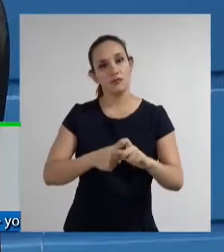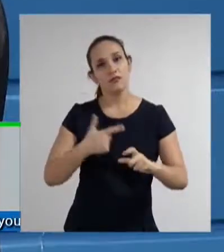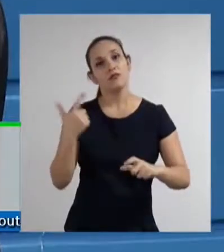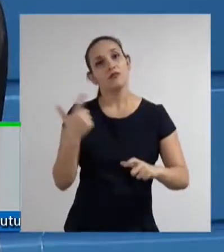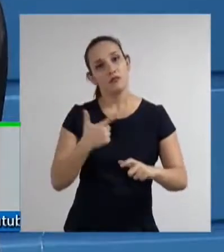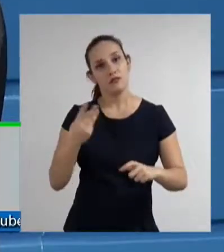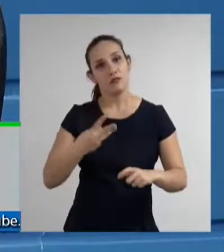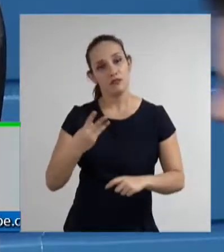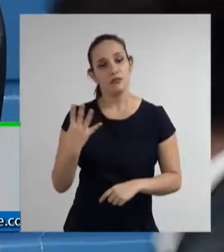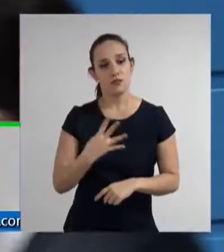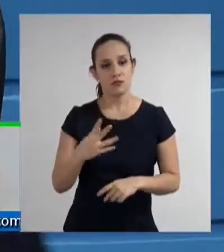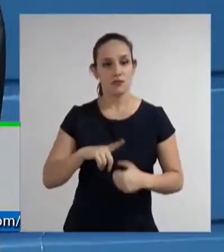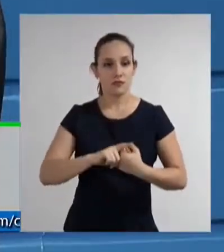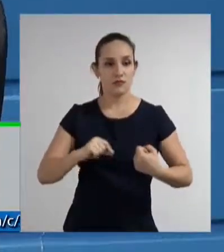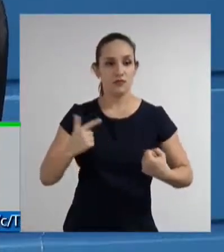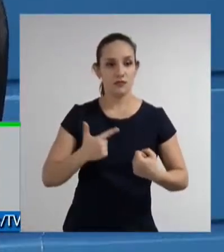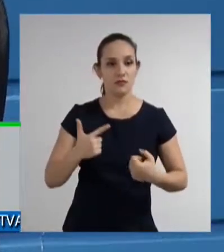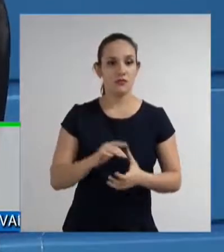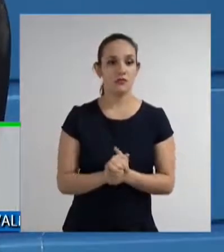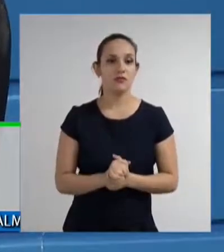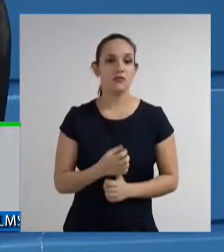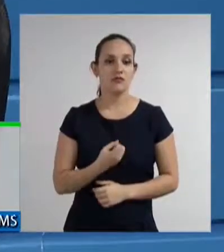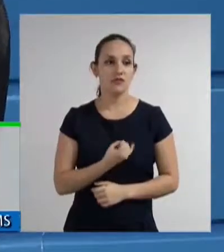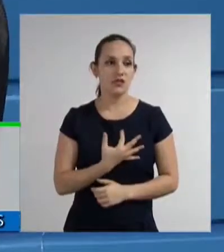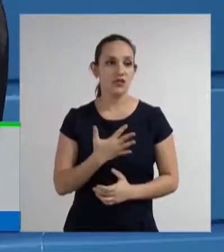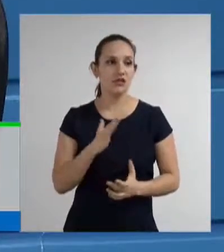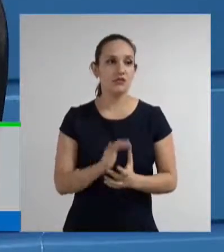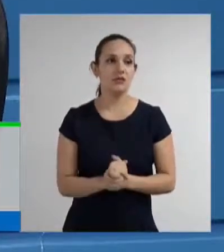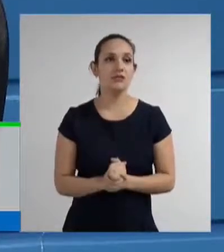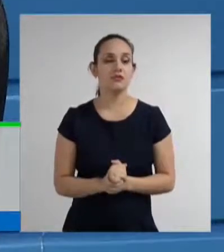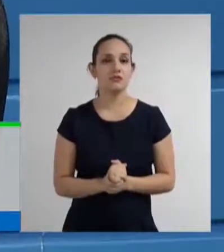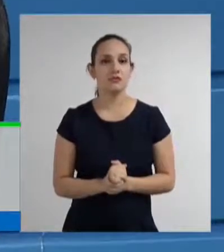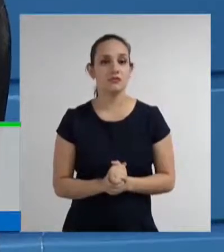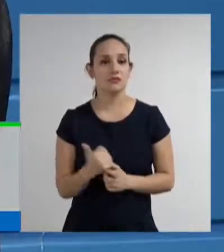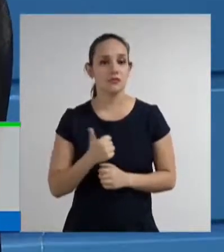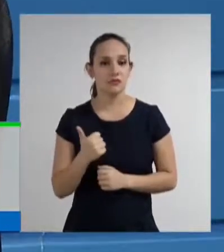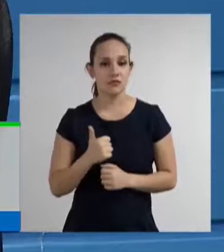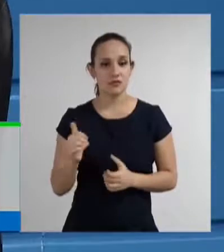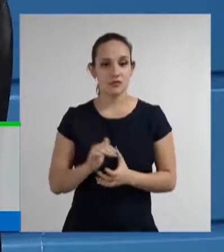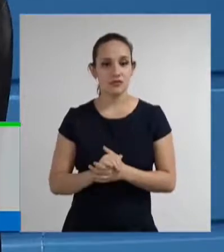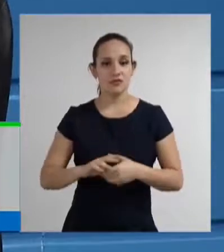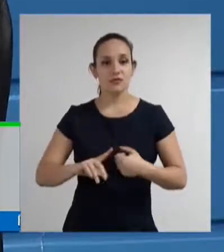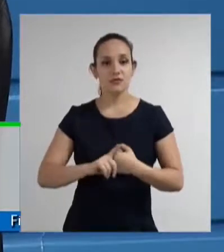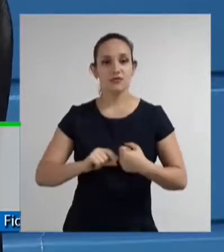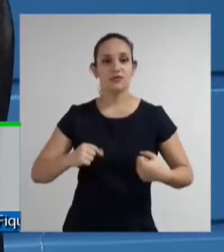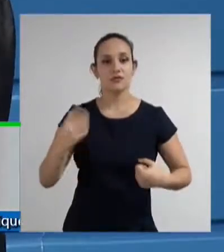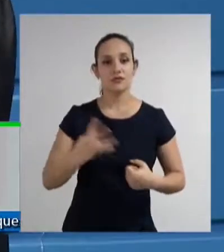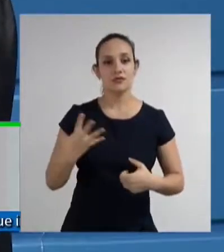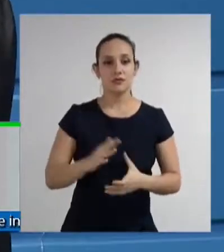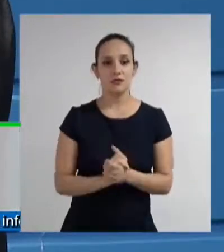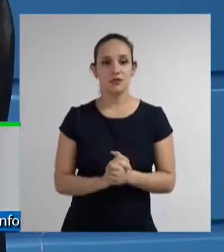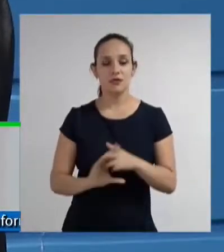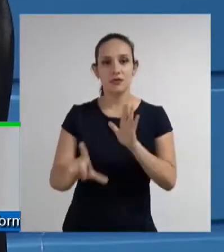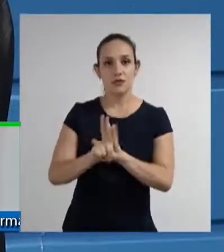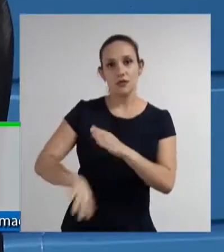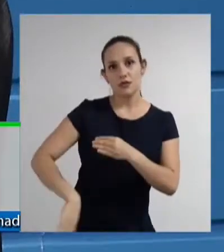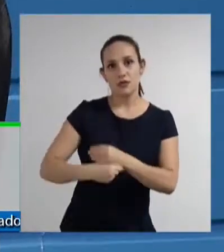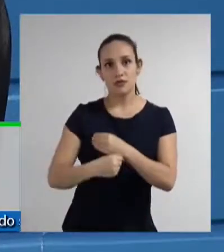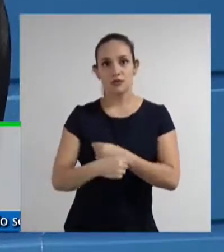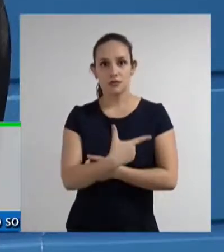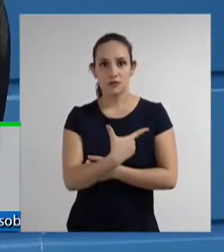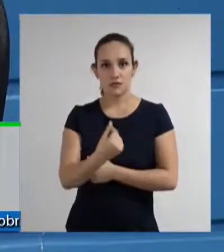3º e 4º do artigo 2º e do inciso 1º do artigo 4º da Lei Complementar